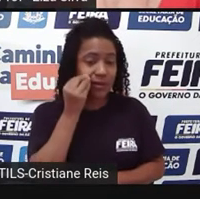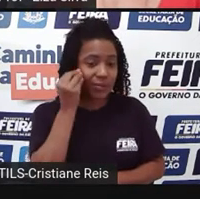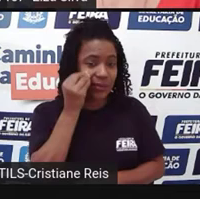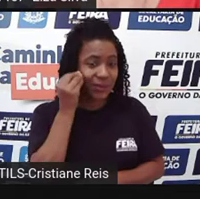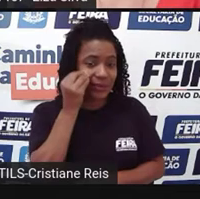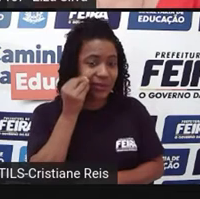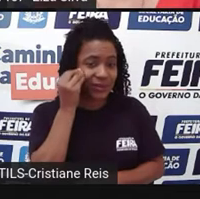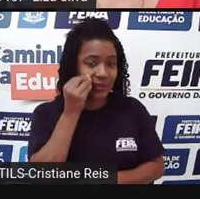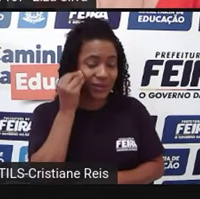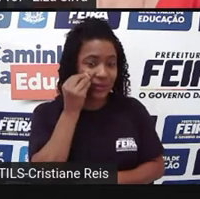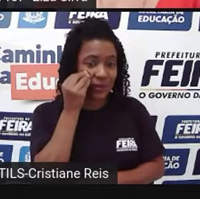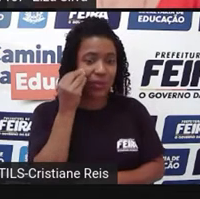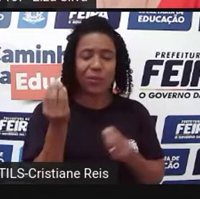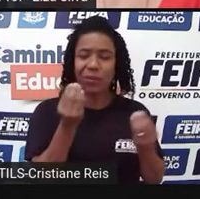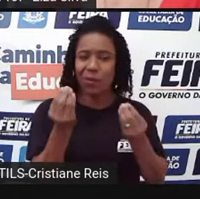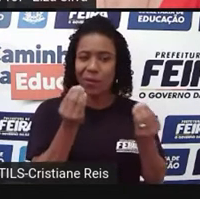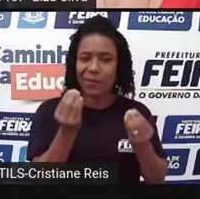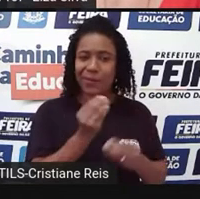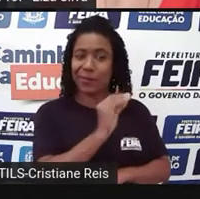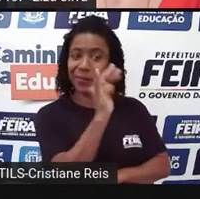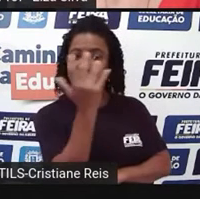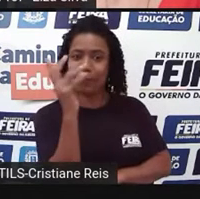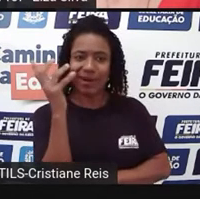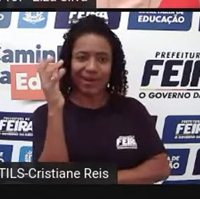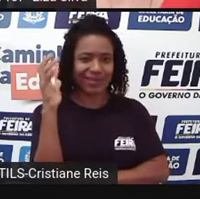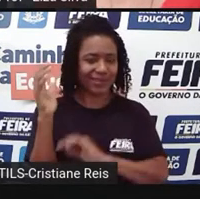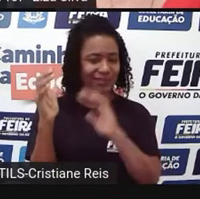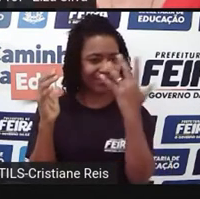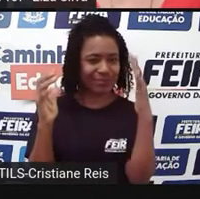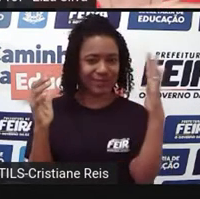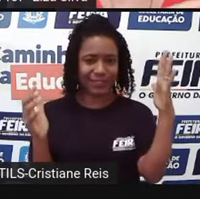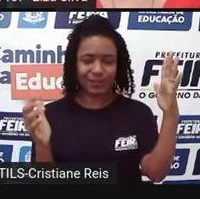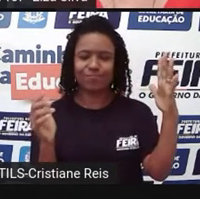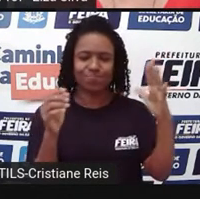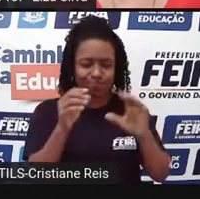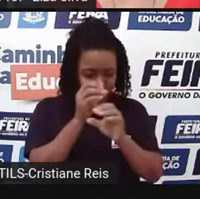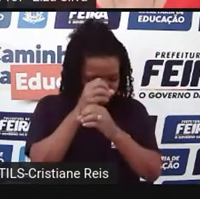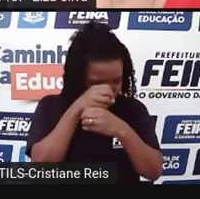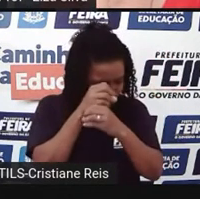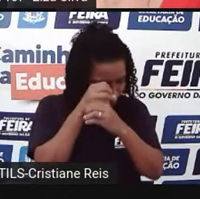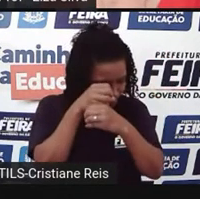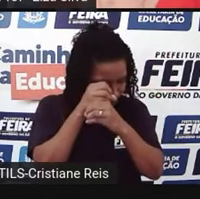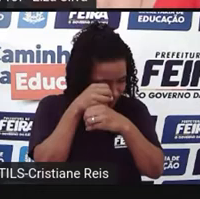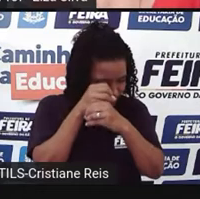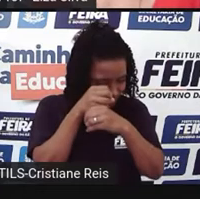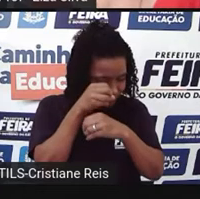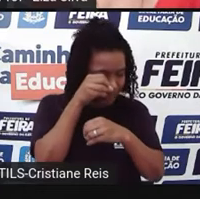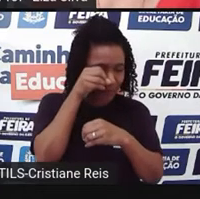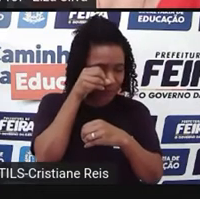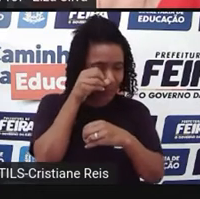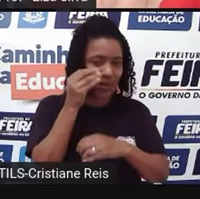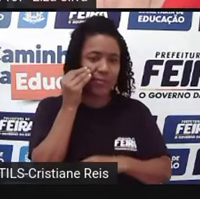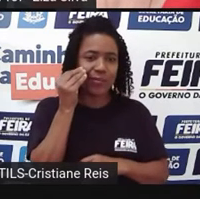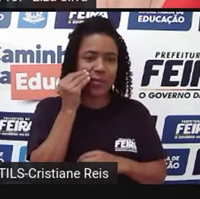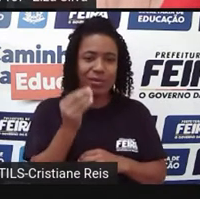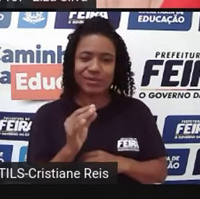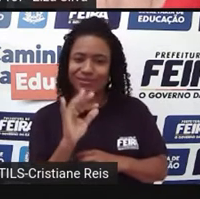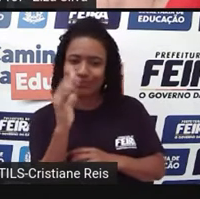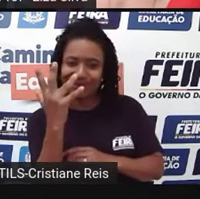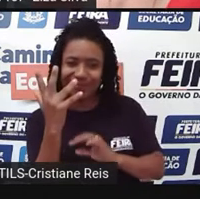em hibridização de plantas e caminha mostrando alguns acontecimentos